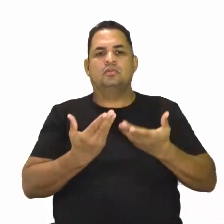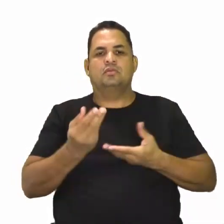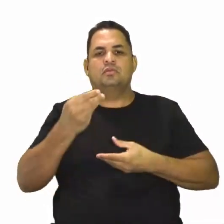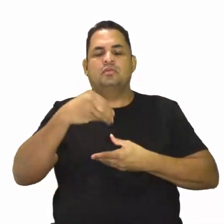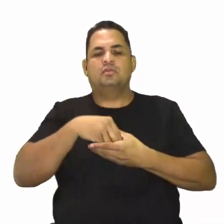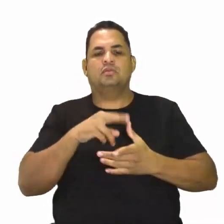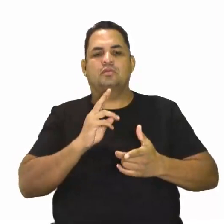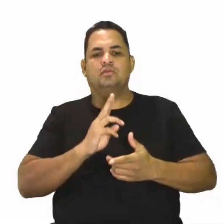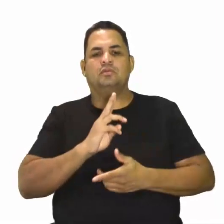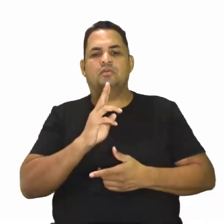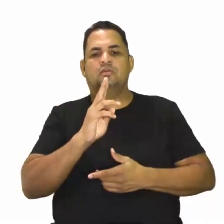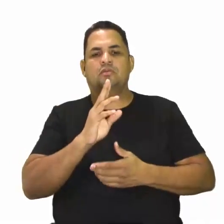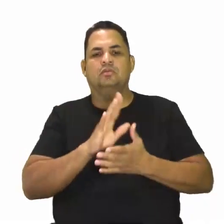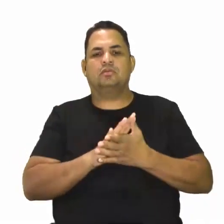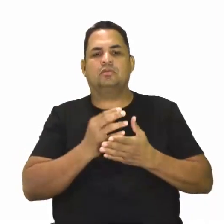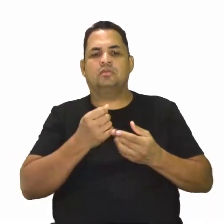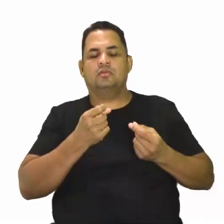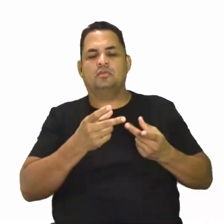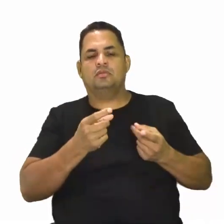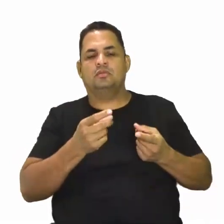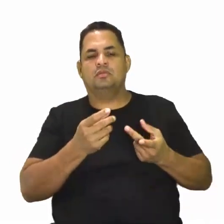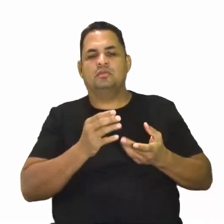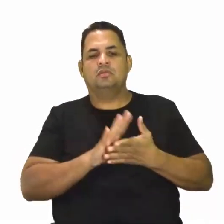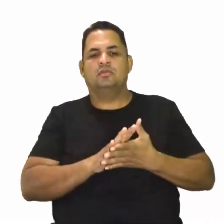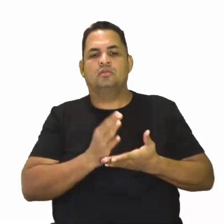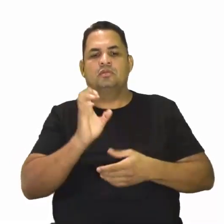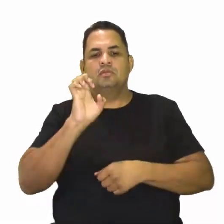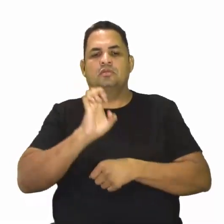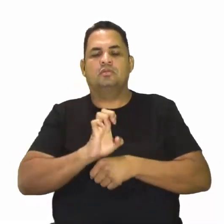dentro do processo, dentro da comercialização no